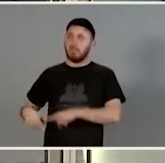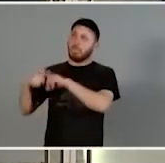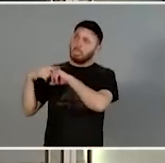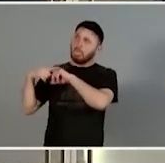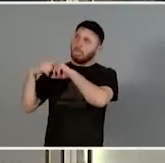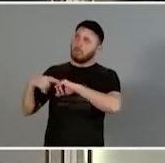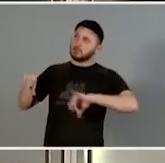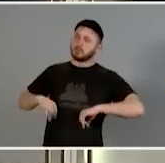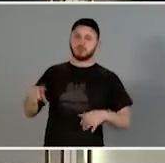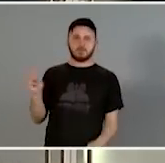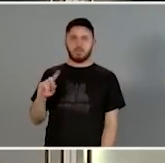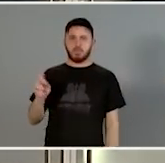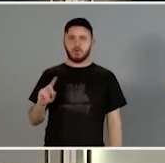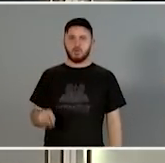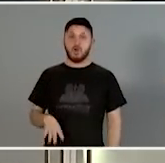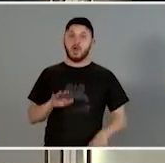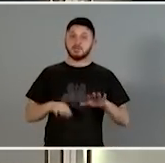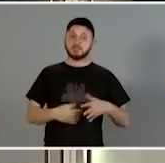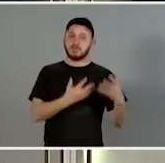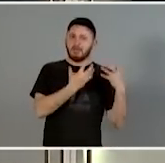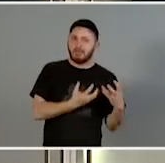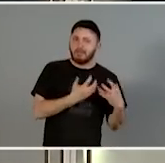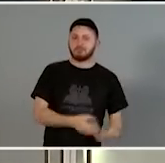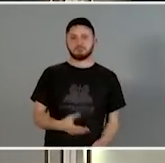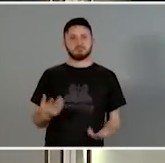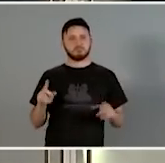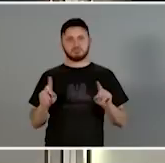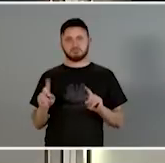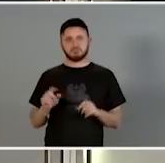nem tudo o que levamos é fardo.